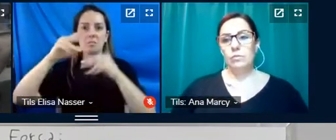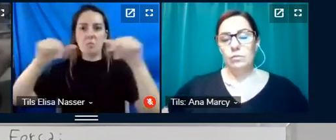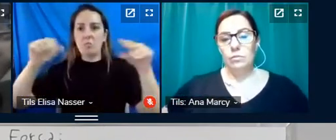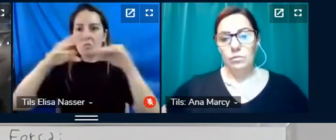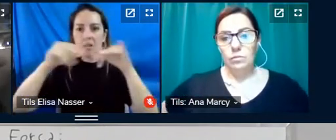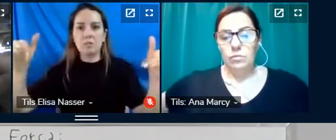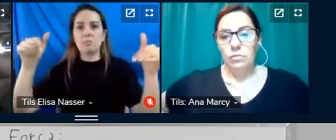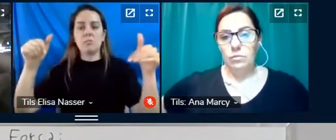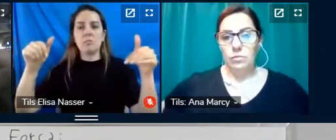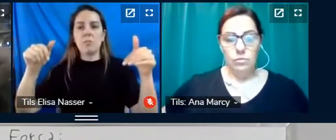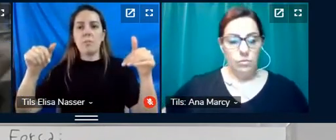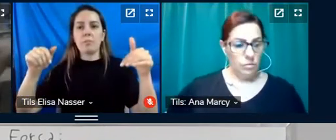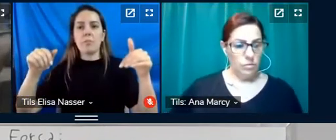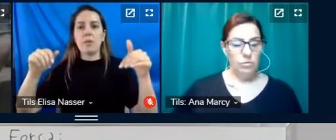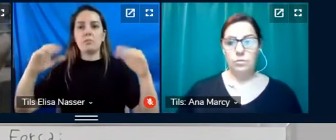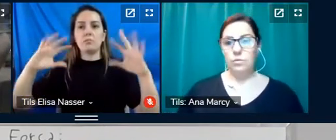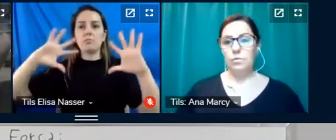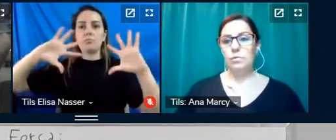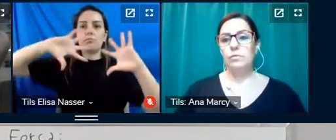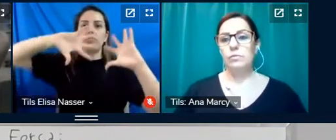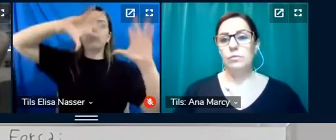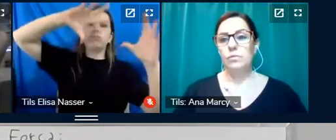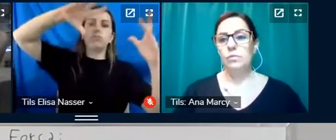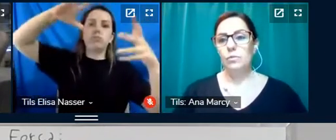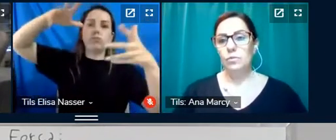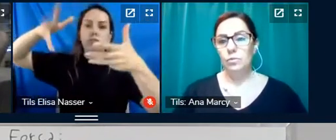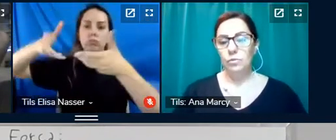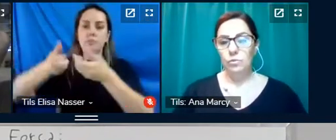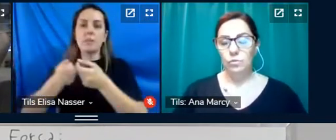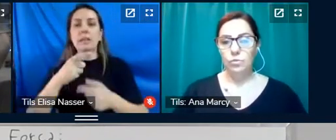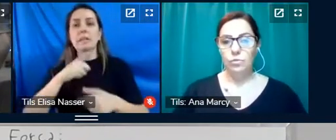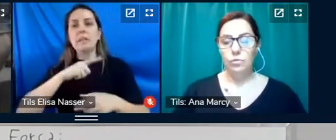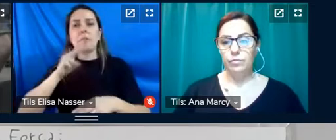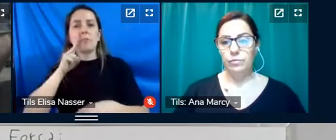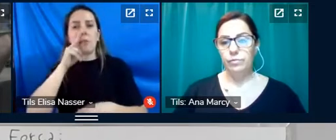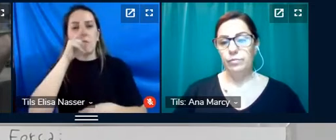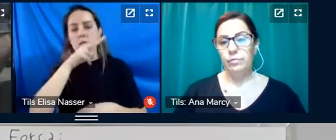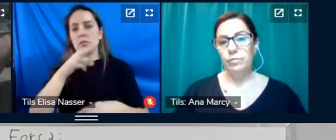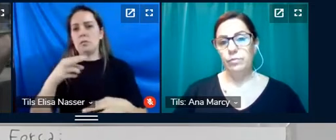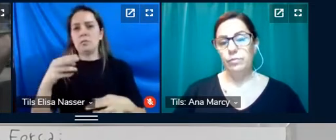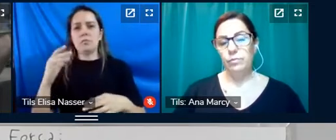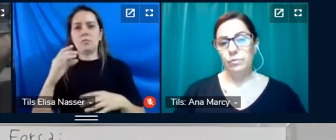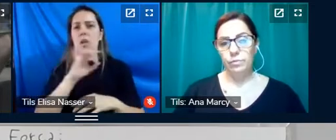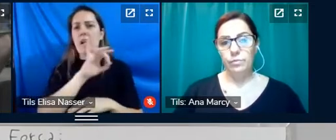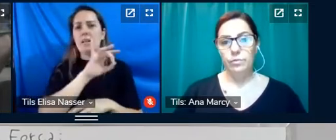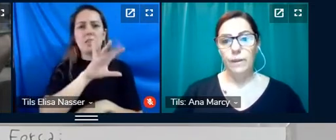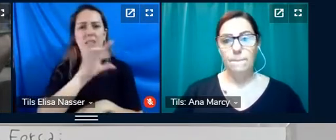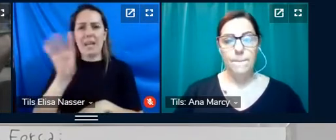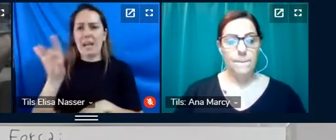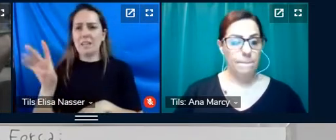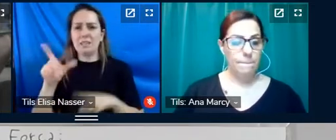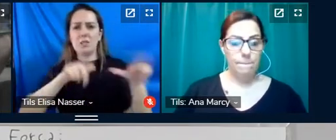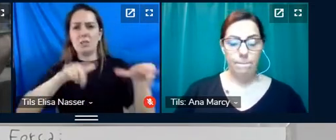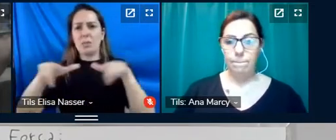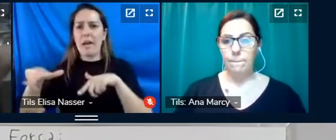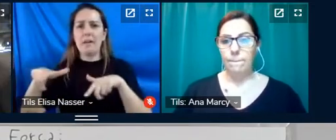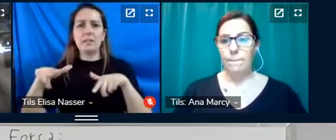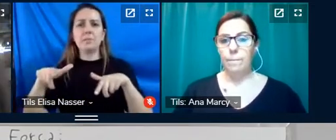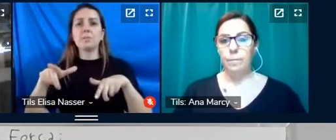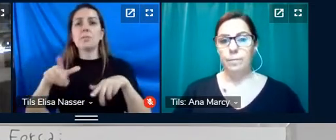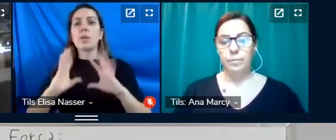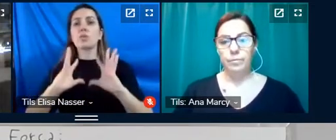Nosso universo simbólico está repleto de forças para lá e para cá, né? Tudo que interage entre